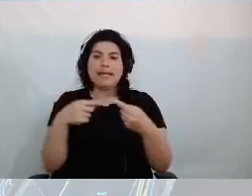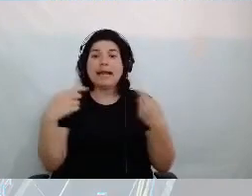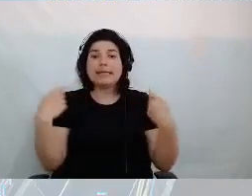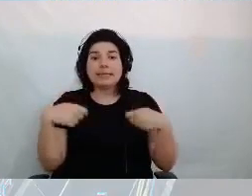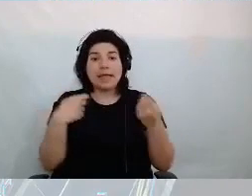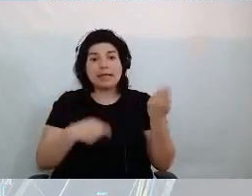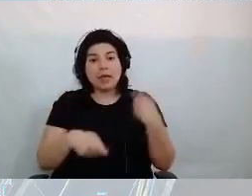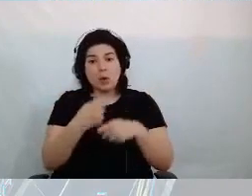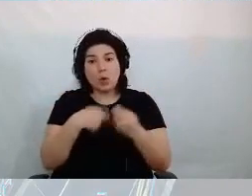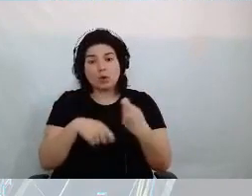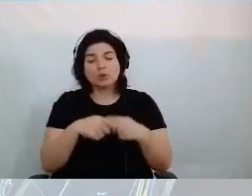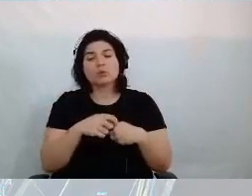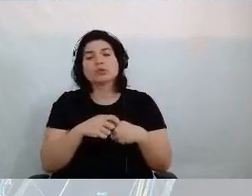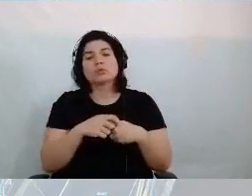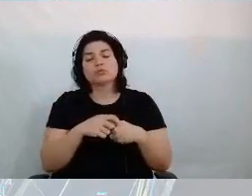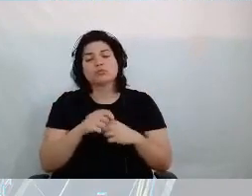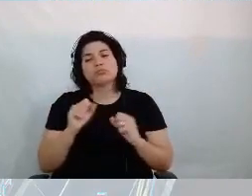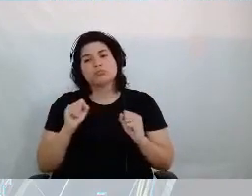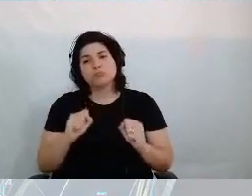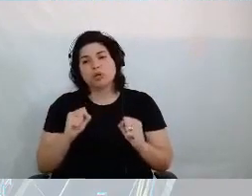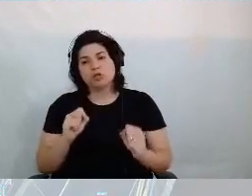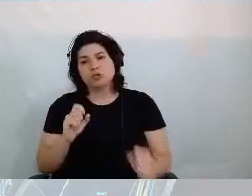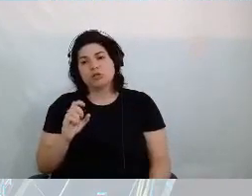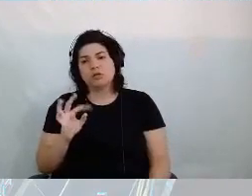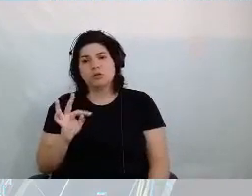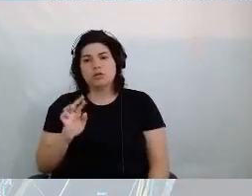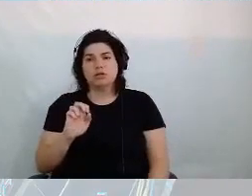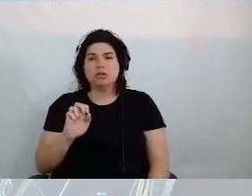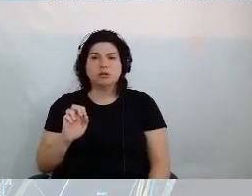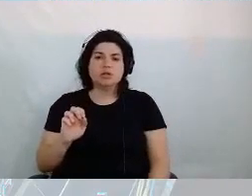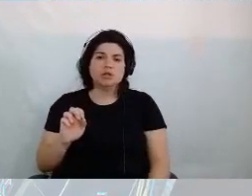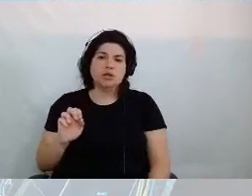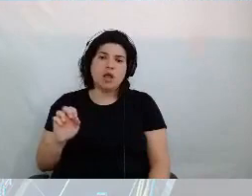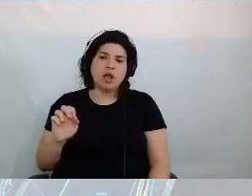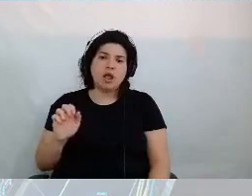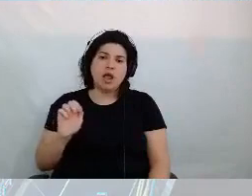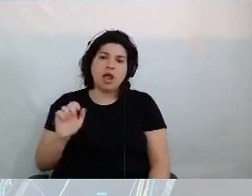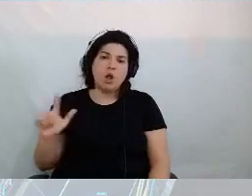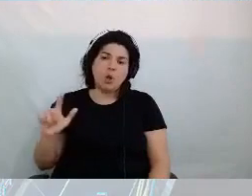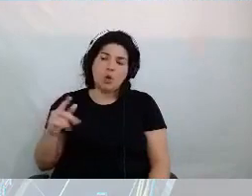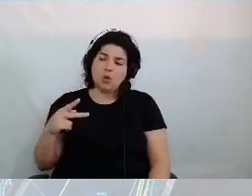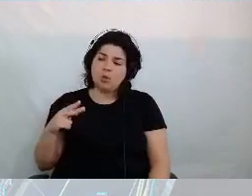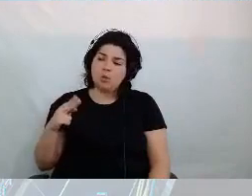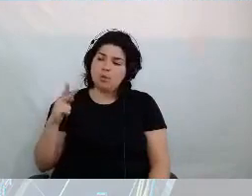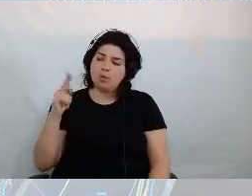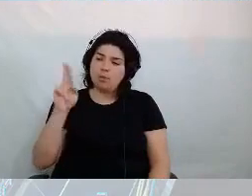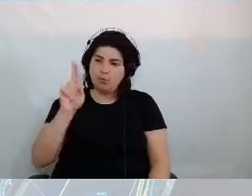ele pode ser o throughput, que é a vazão. Então, ali, até comentando